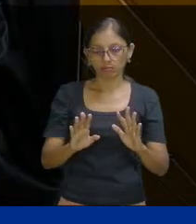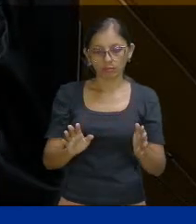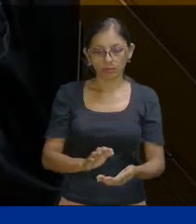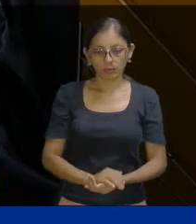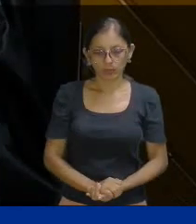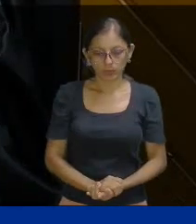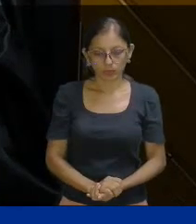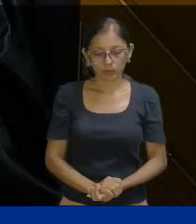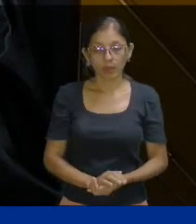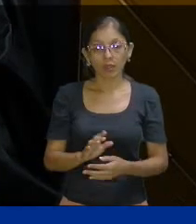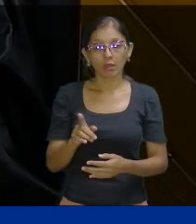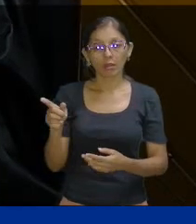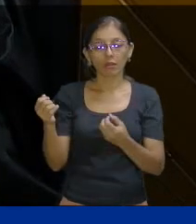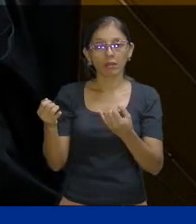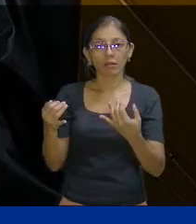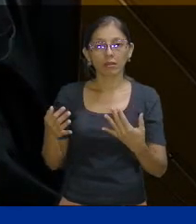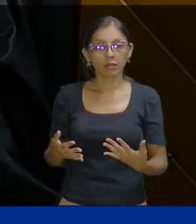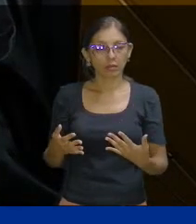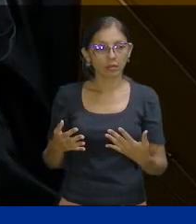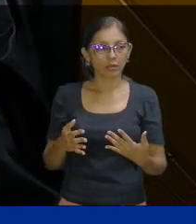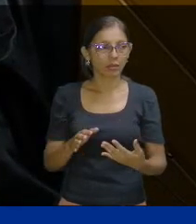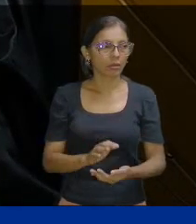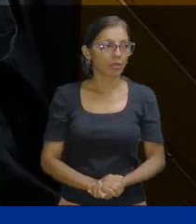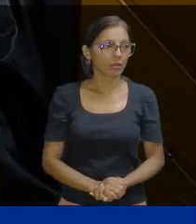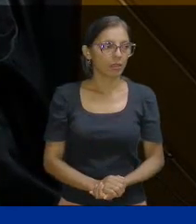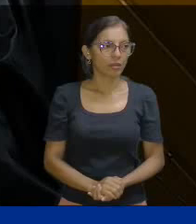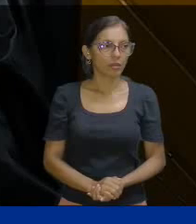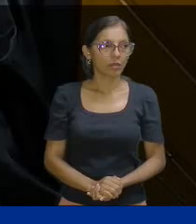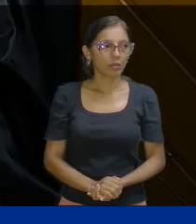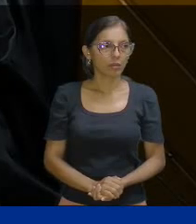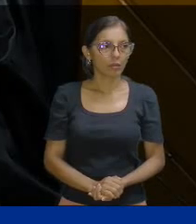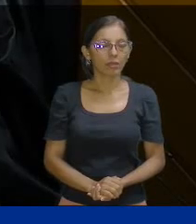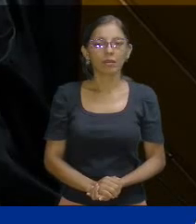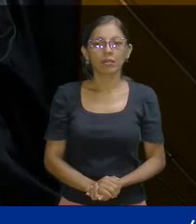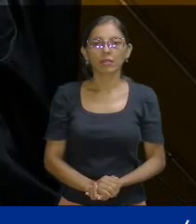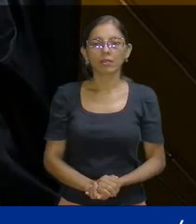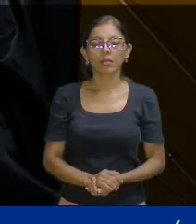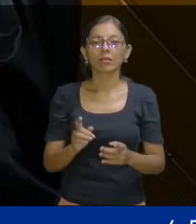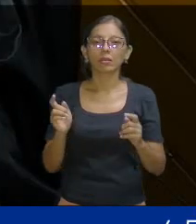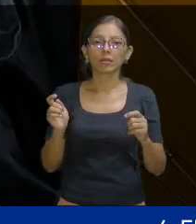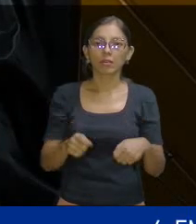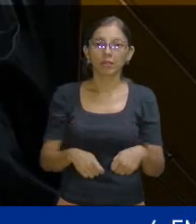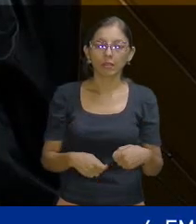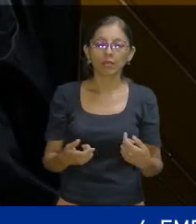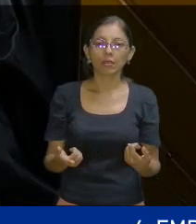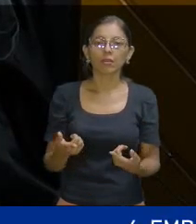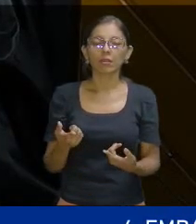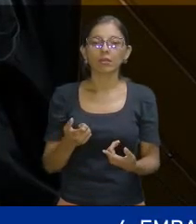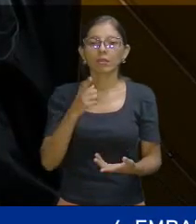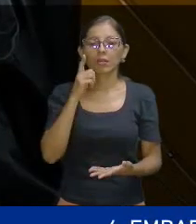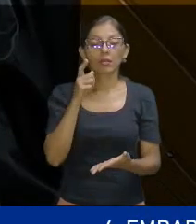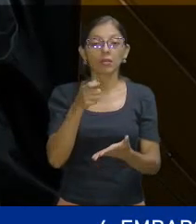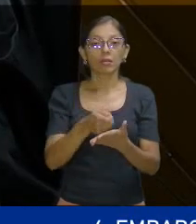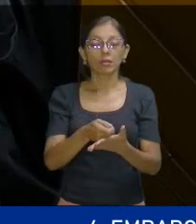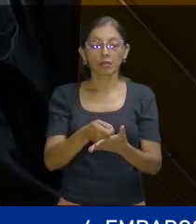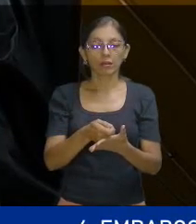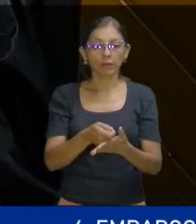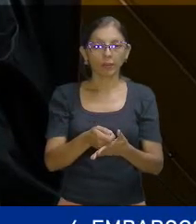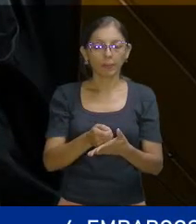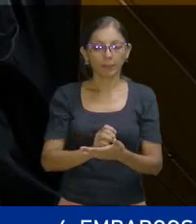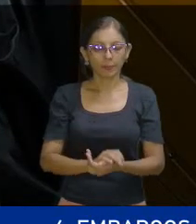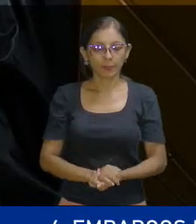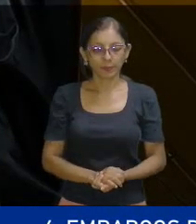Sustenta o embargante, em síntese, a existência de contradição interna no acordo embargado, na medida em que,